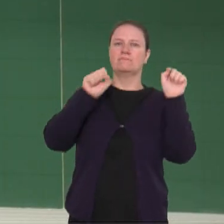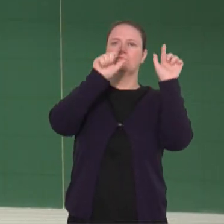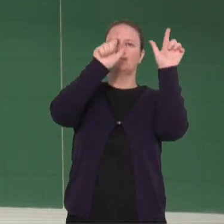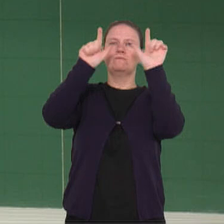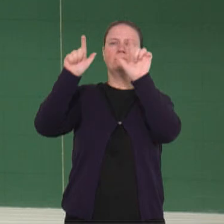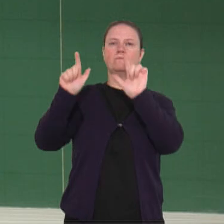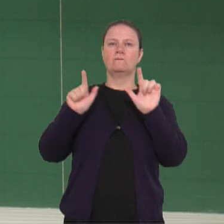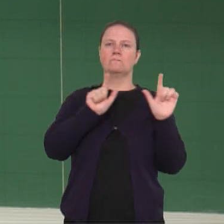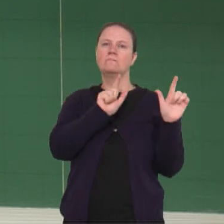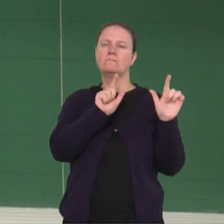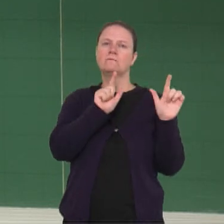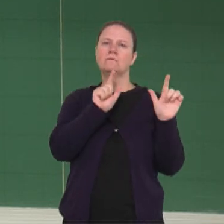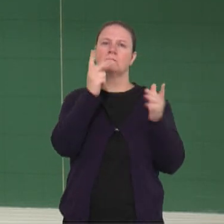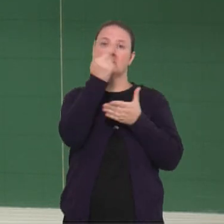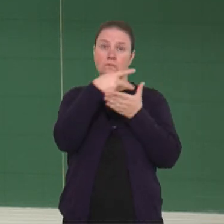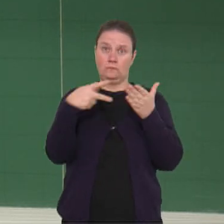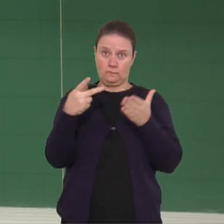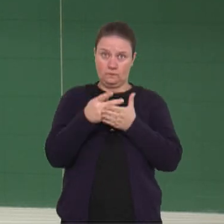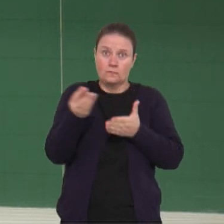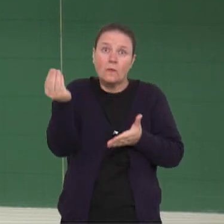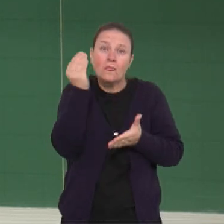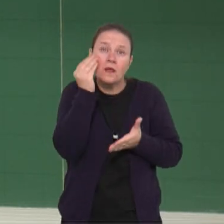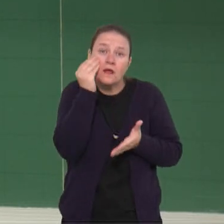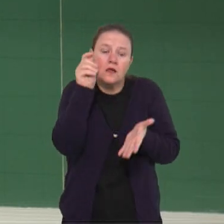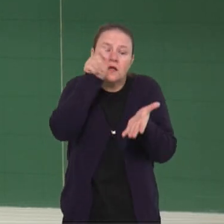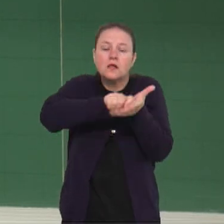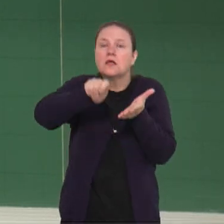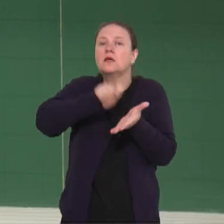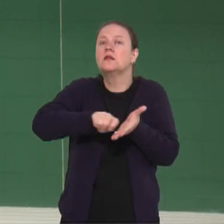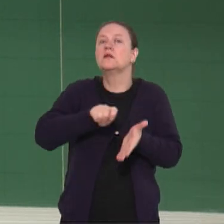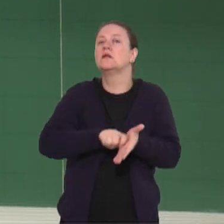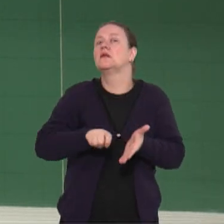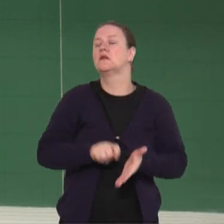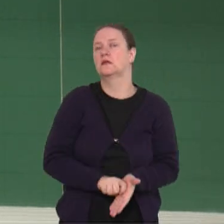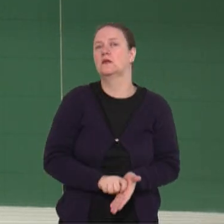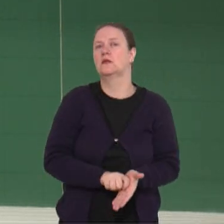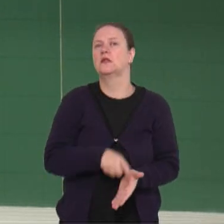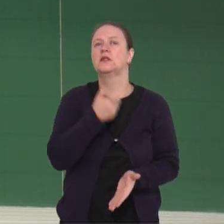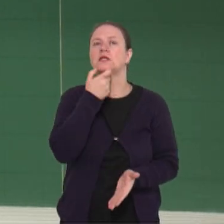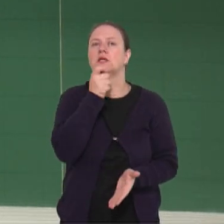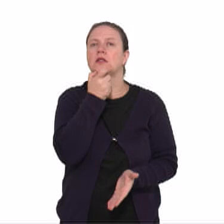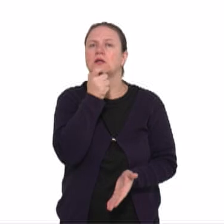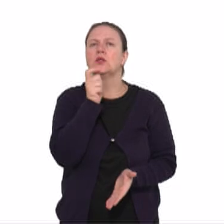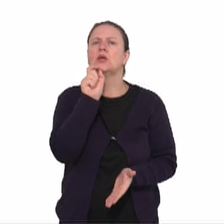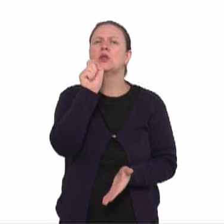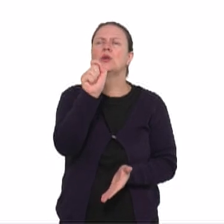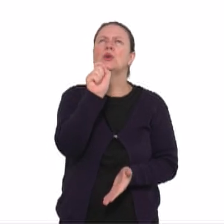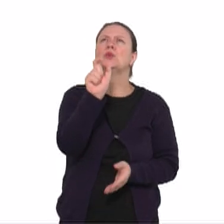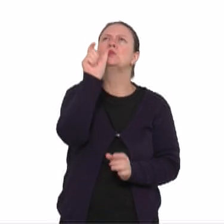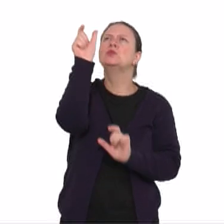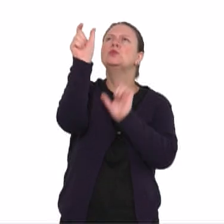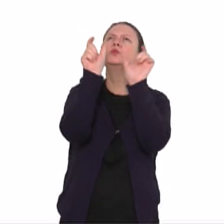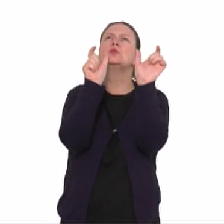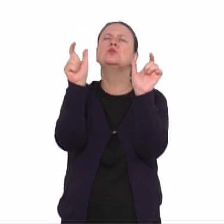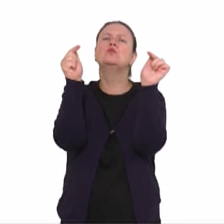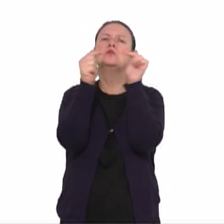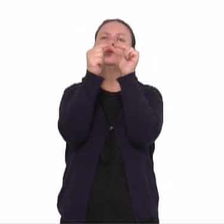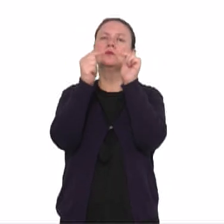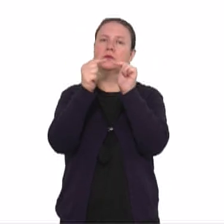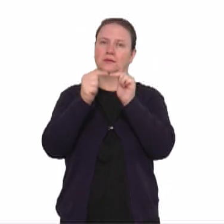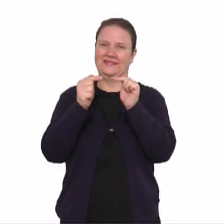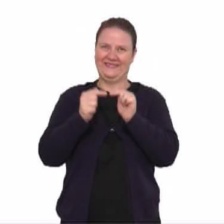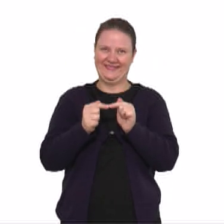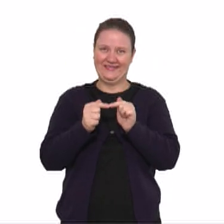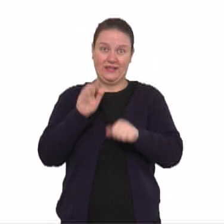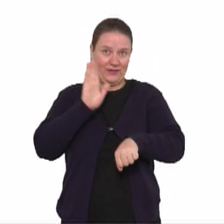e tentassem escrever em inglês o que é cada uma dessas figuras. Vou dar um tempinho